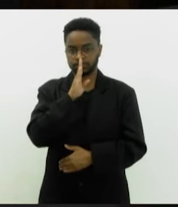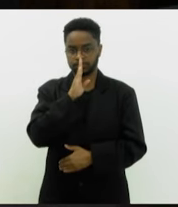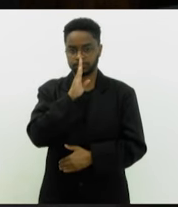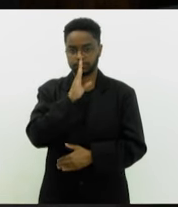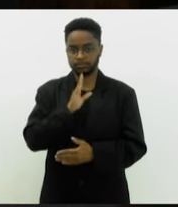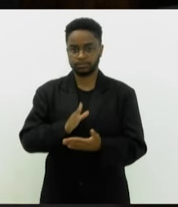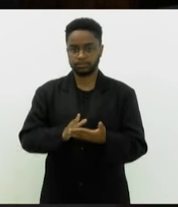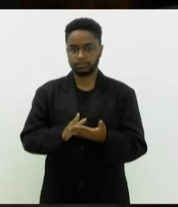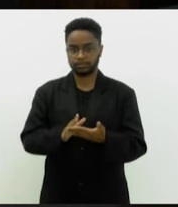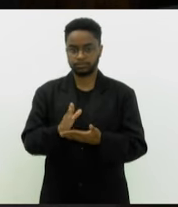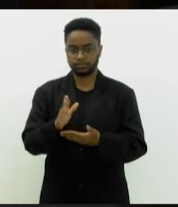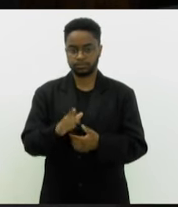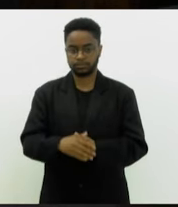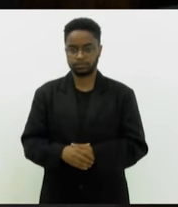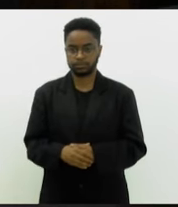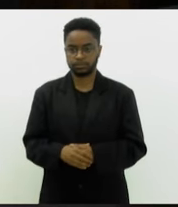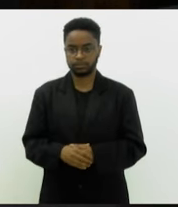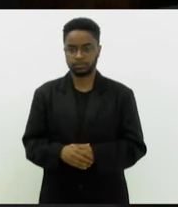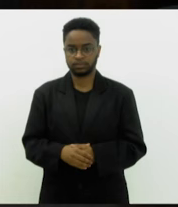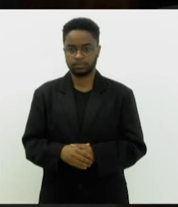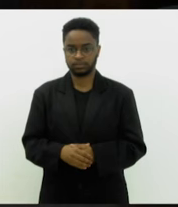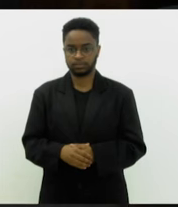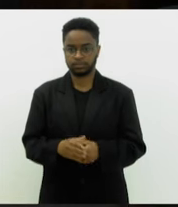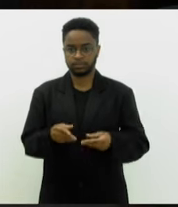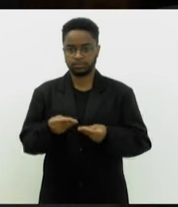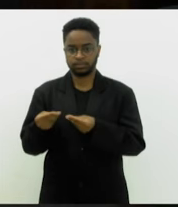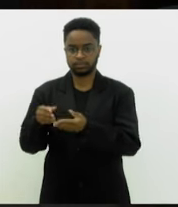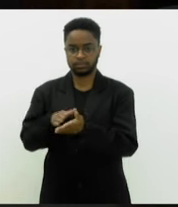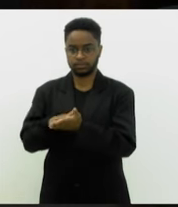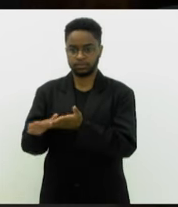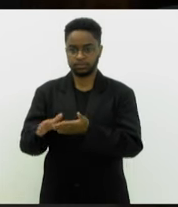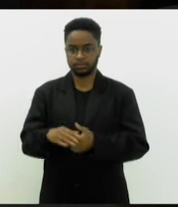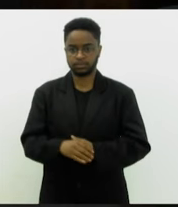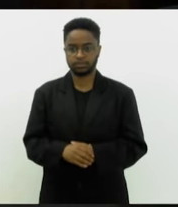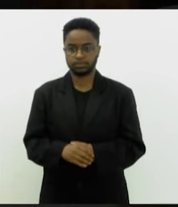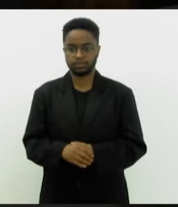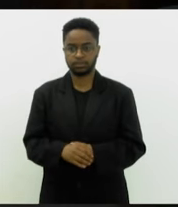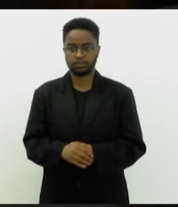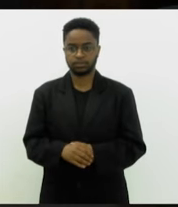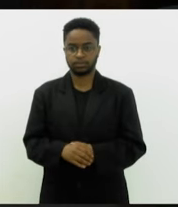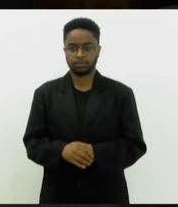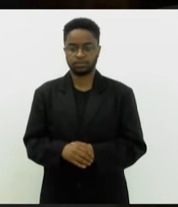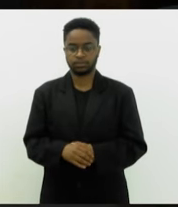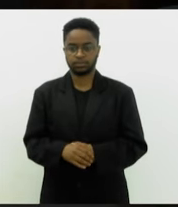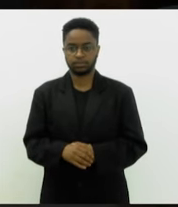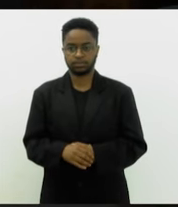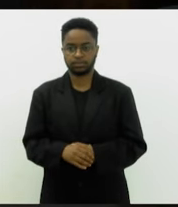estão. Aprovado. Vai à publicação.